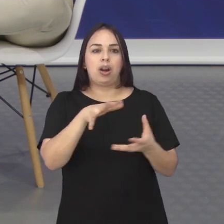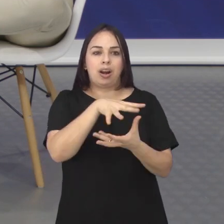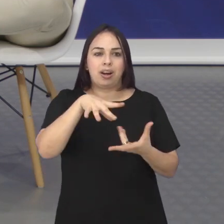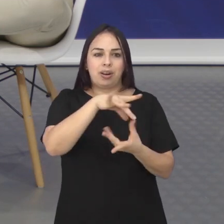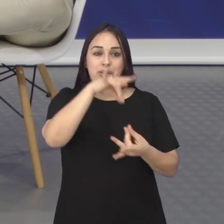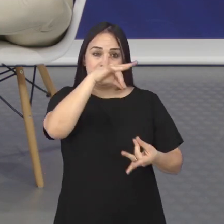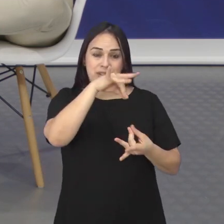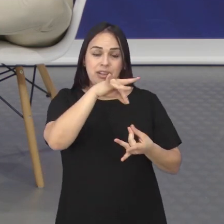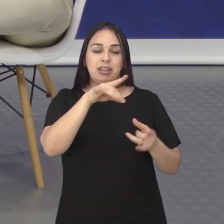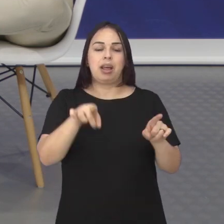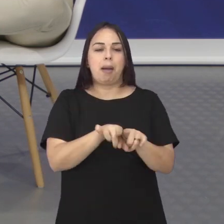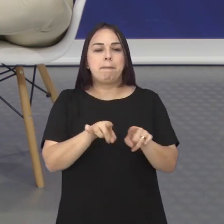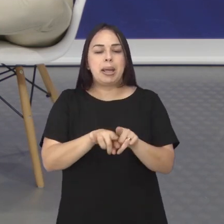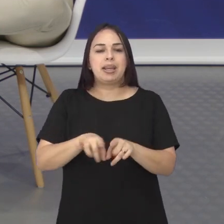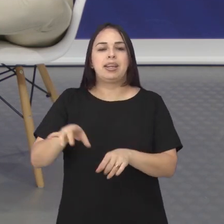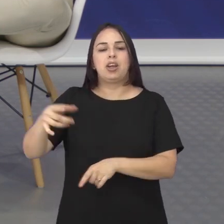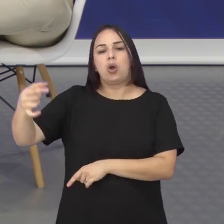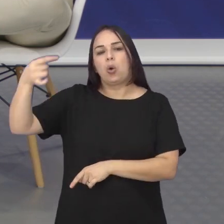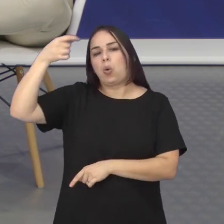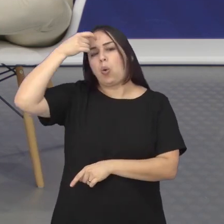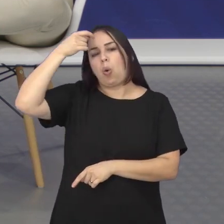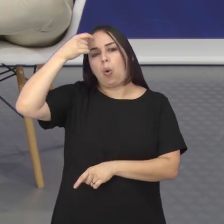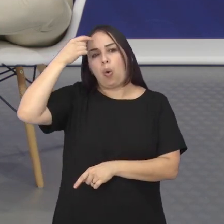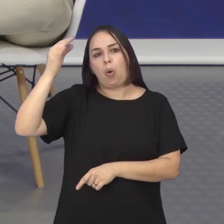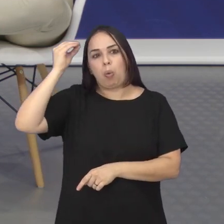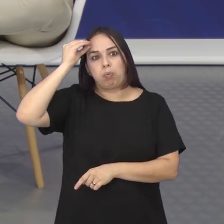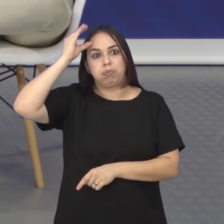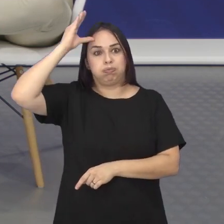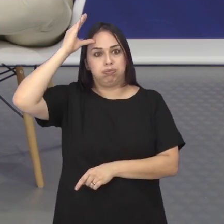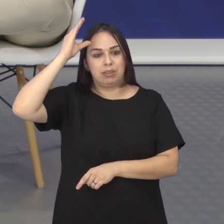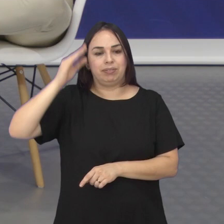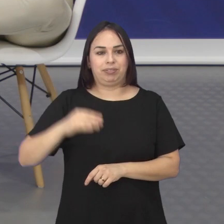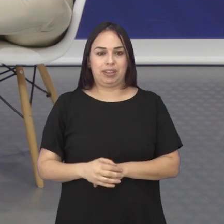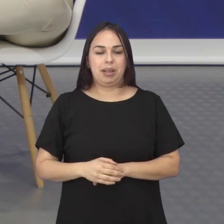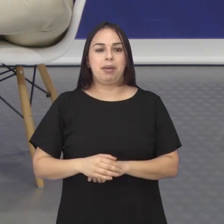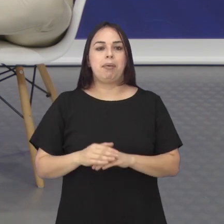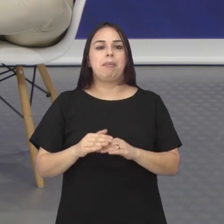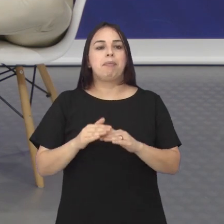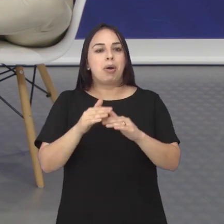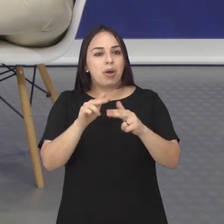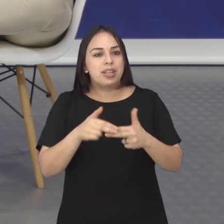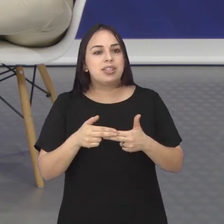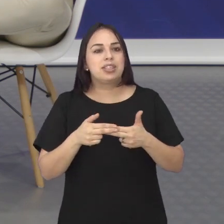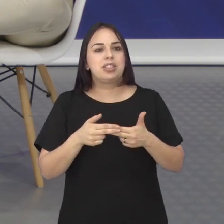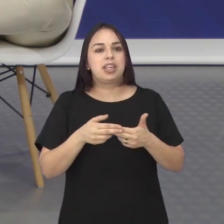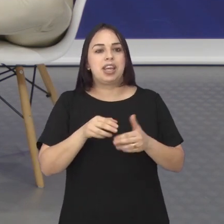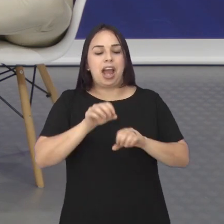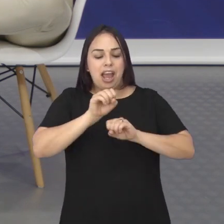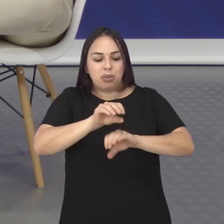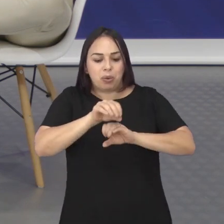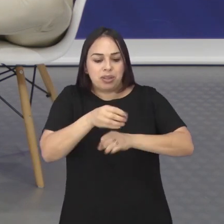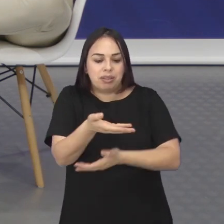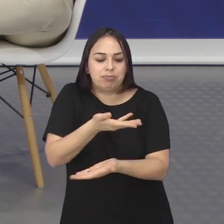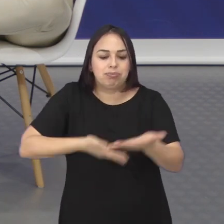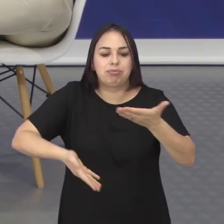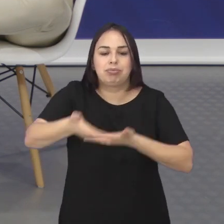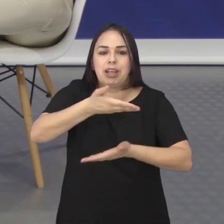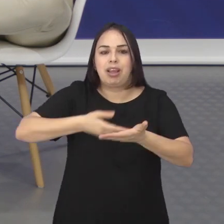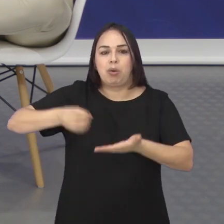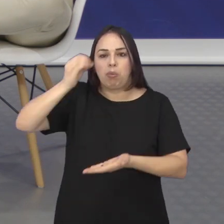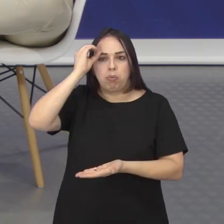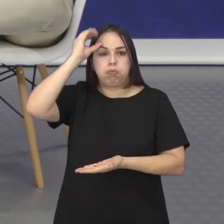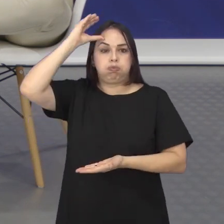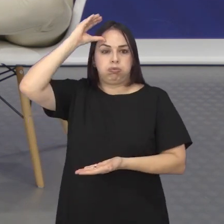né? A democratização do conhecimento. Que bom que o futuro da educação é o compartilhar, né? Compartilhar